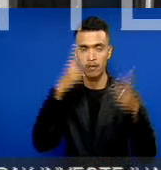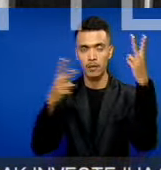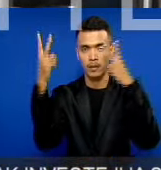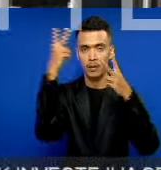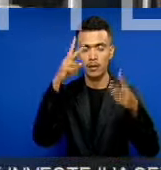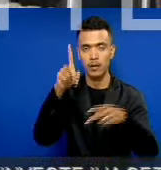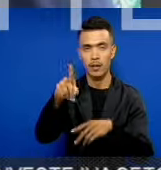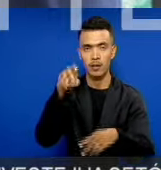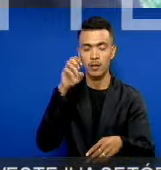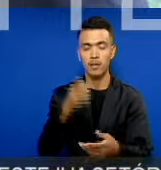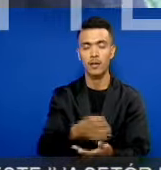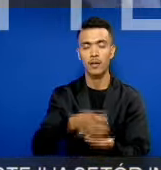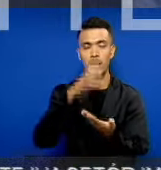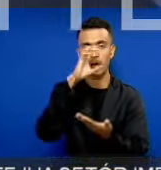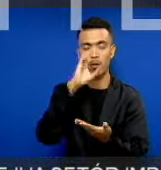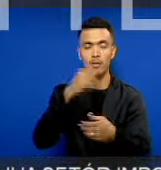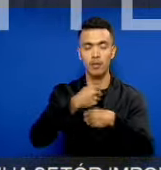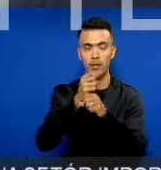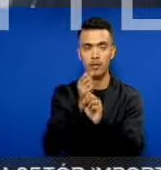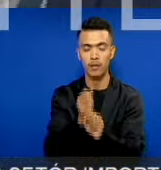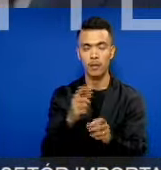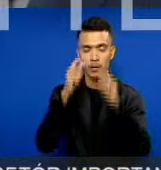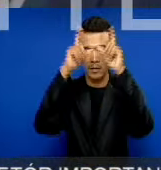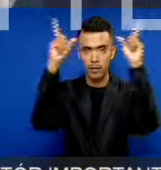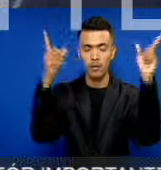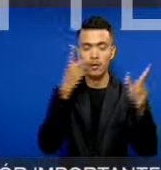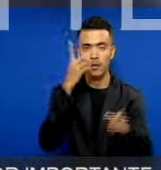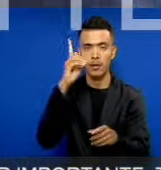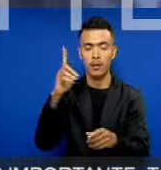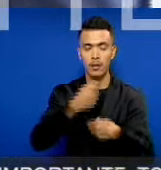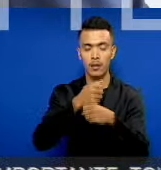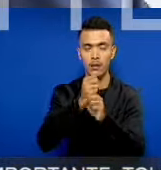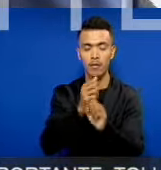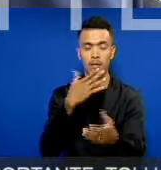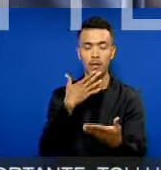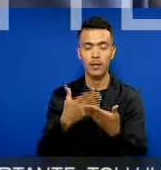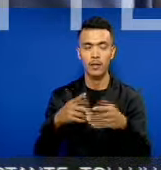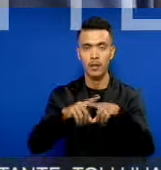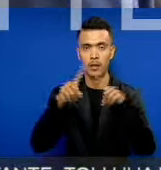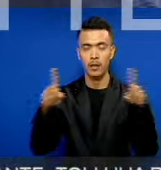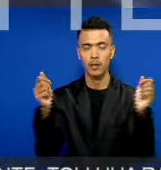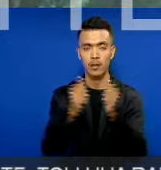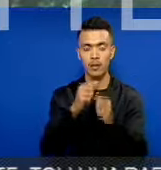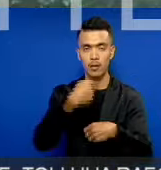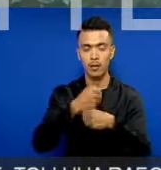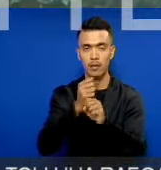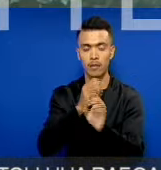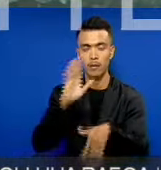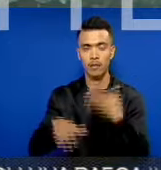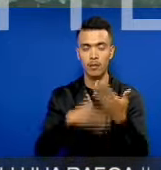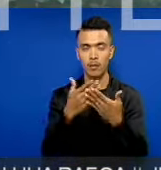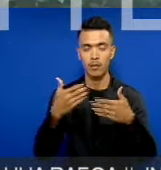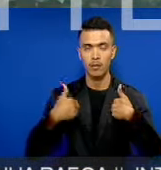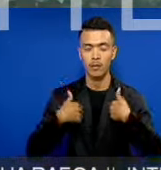Resin Macahemo Café Timor. No expressa katak, café Timor ni qualidade diferente liu ho café hotu e mundo. I'm from